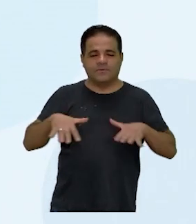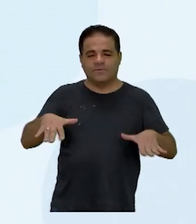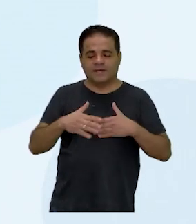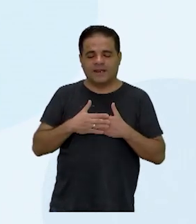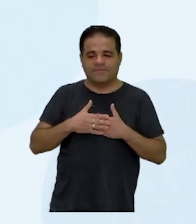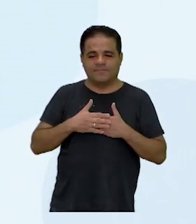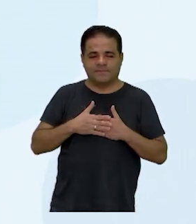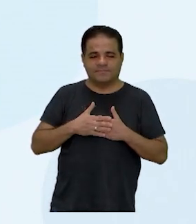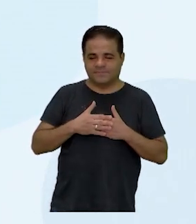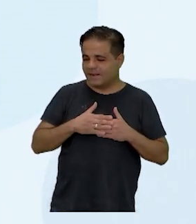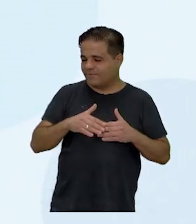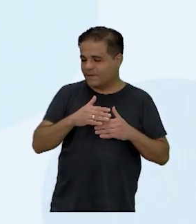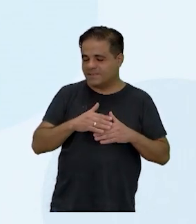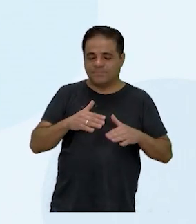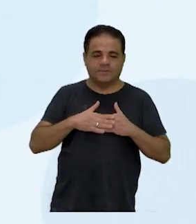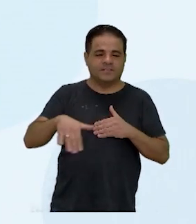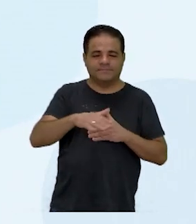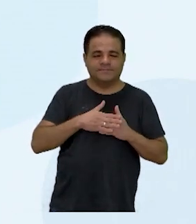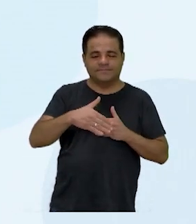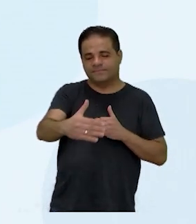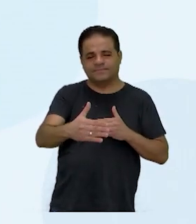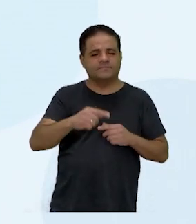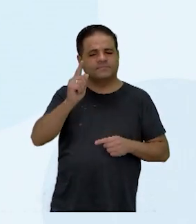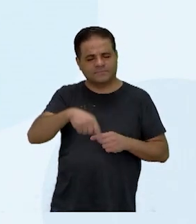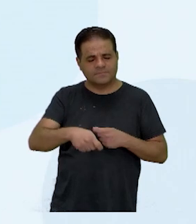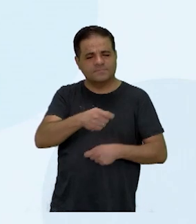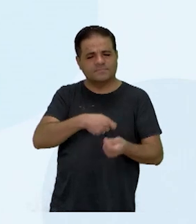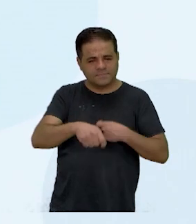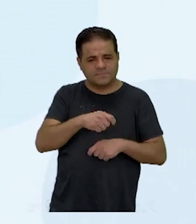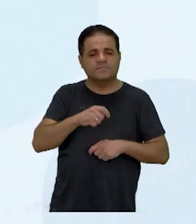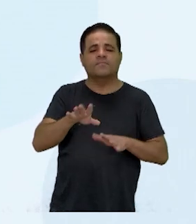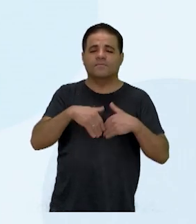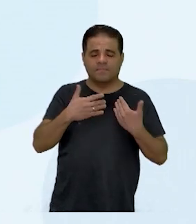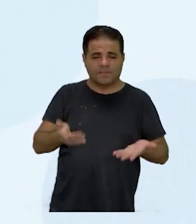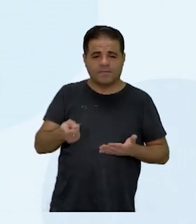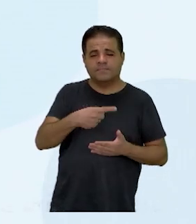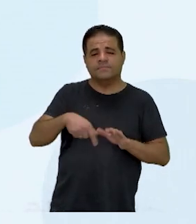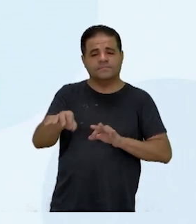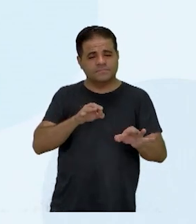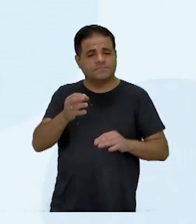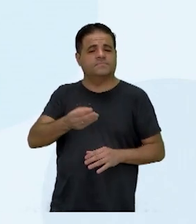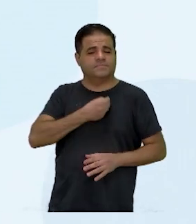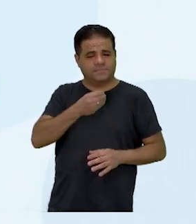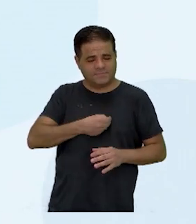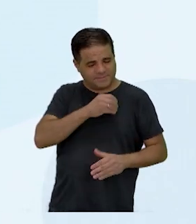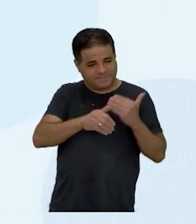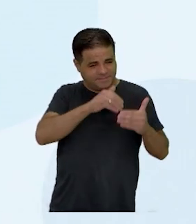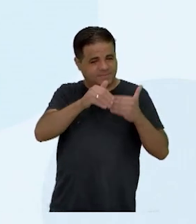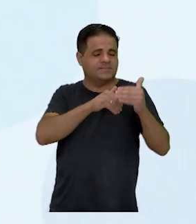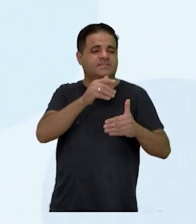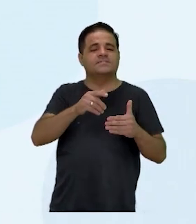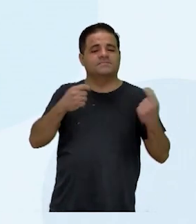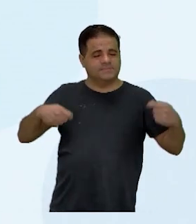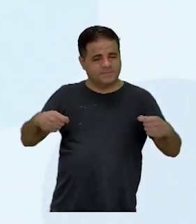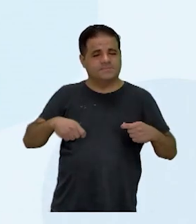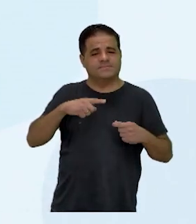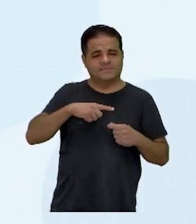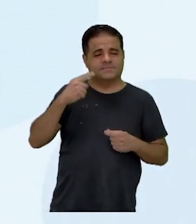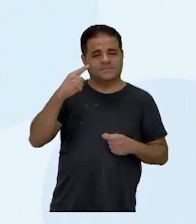Então, o que diferencia fortemente os itinerários formativos da formação geral básica são os 4